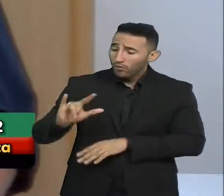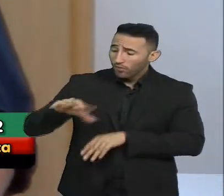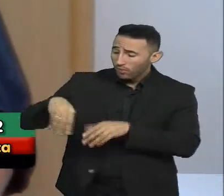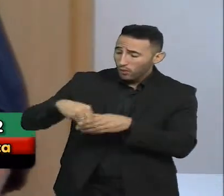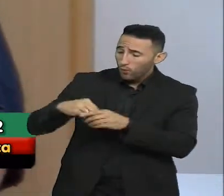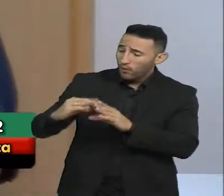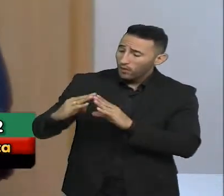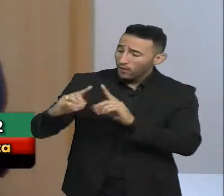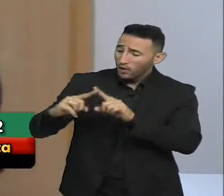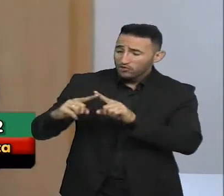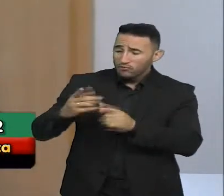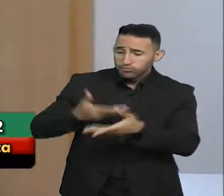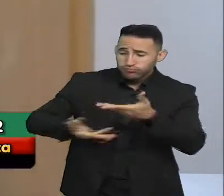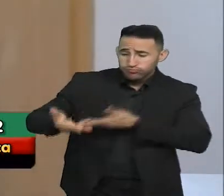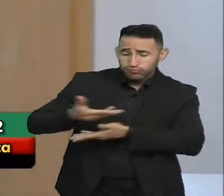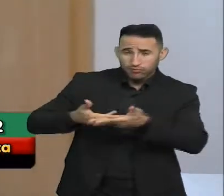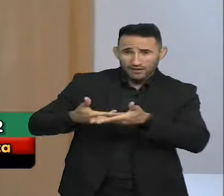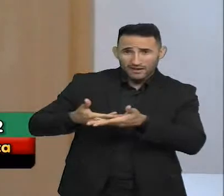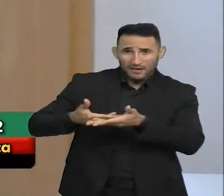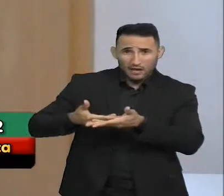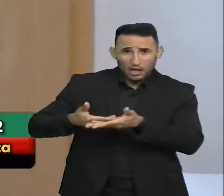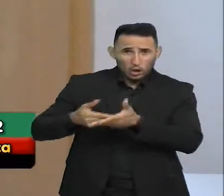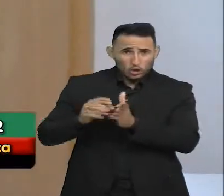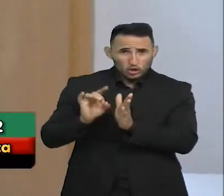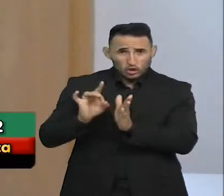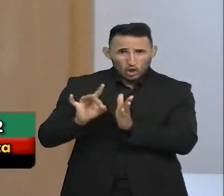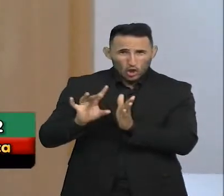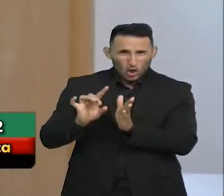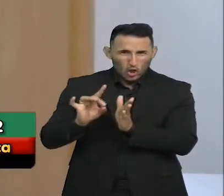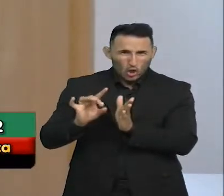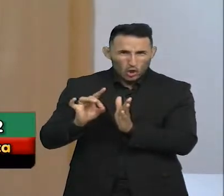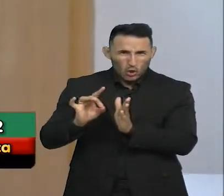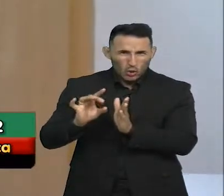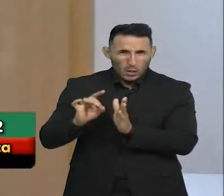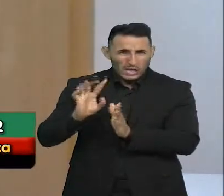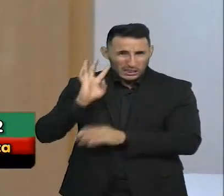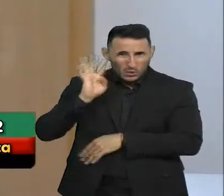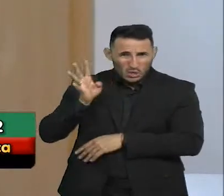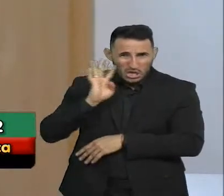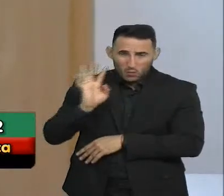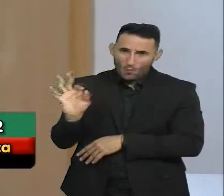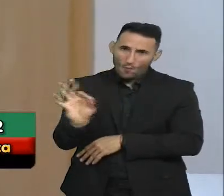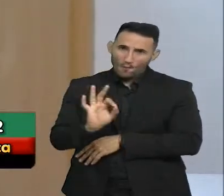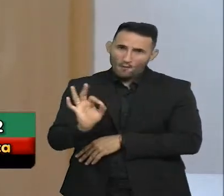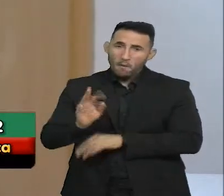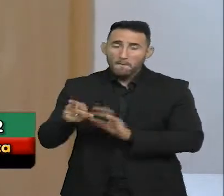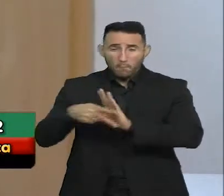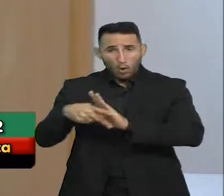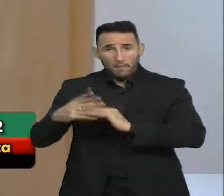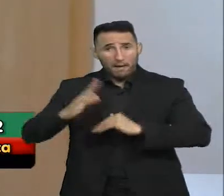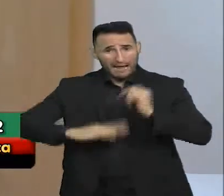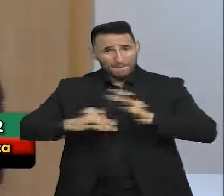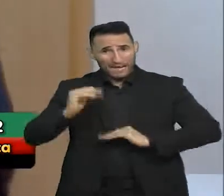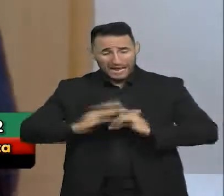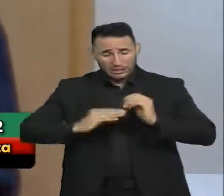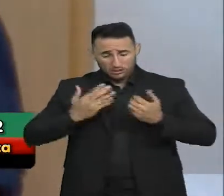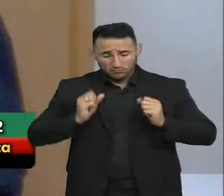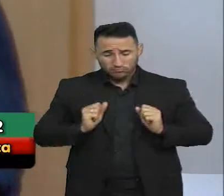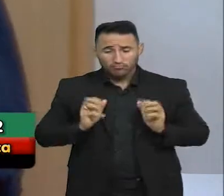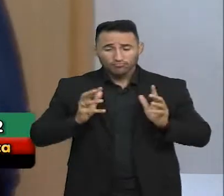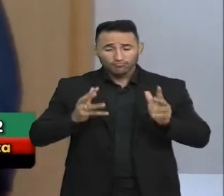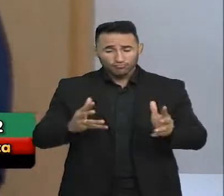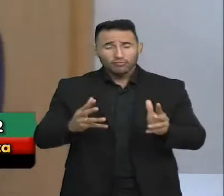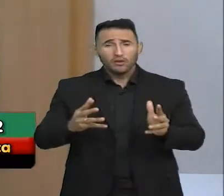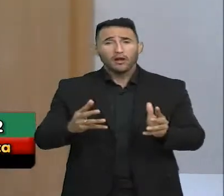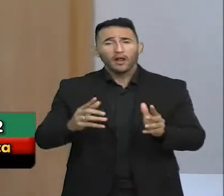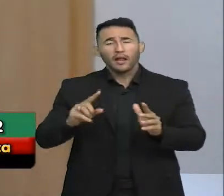igreja, ele não é um amor de palavras, mas ele é um amor de ação. Por isso o apóstolo João fala lá em